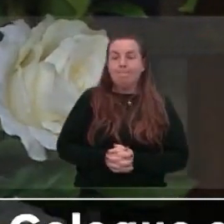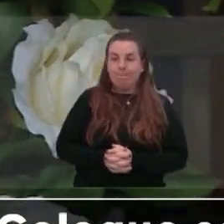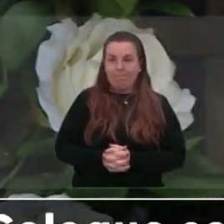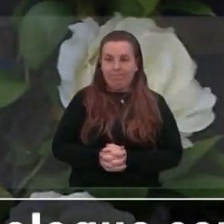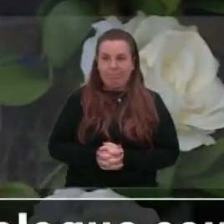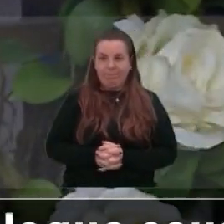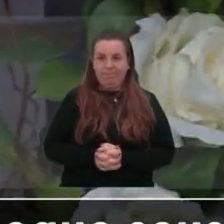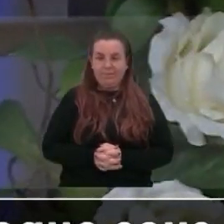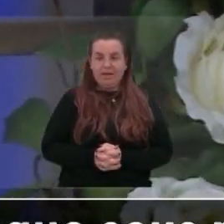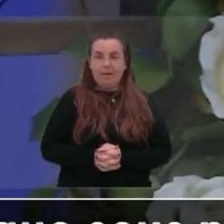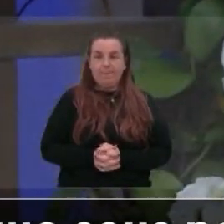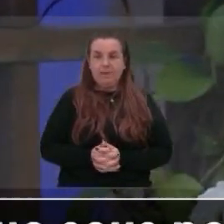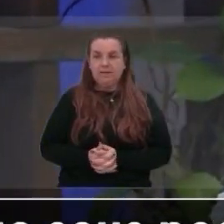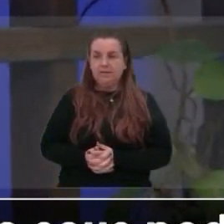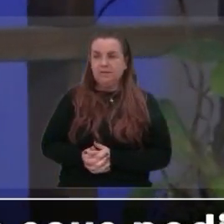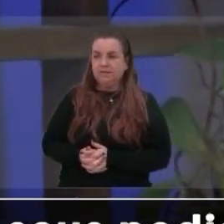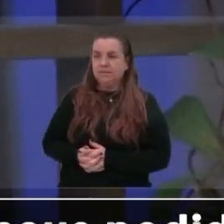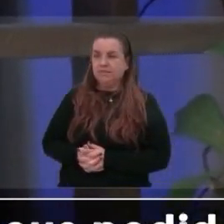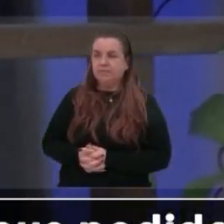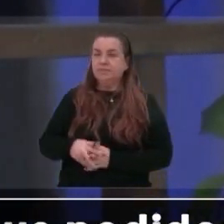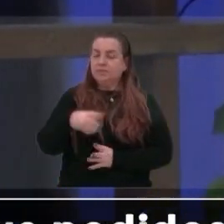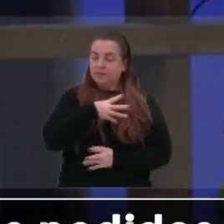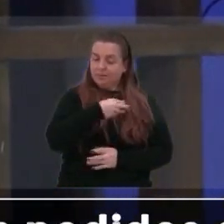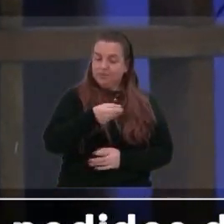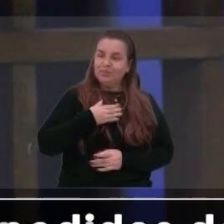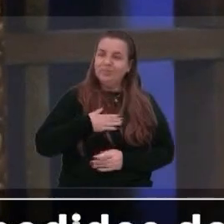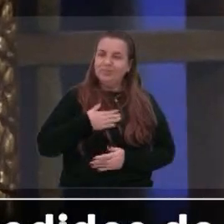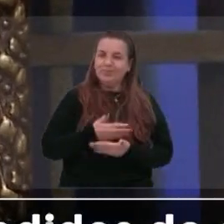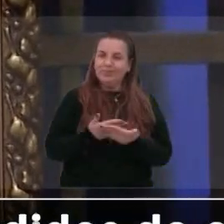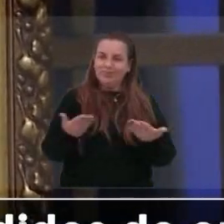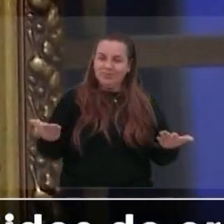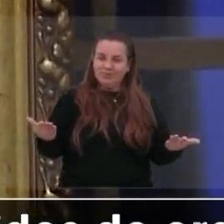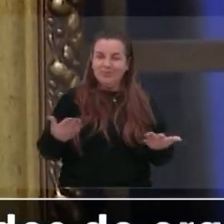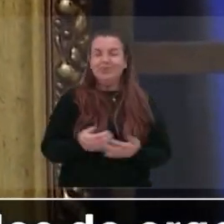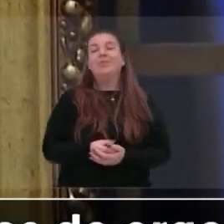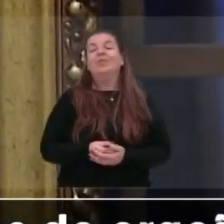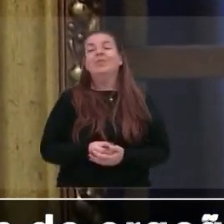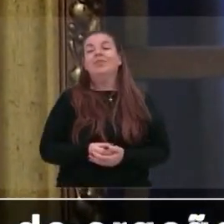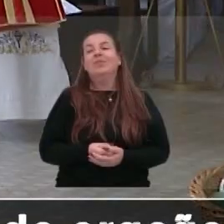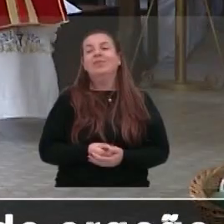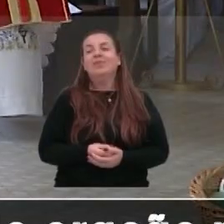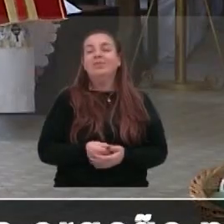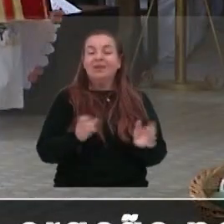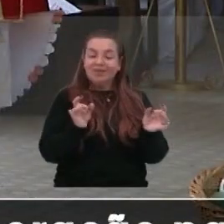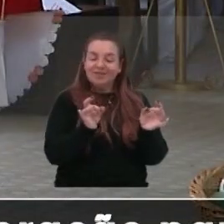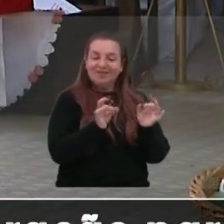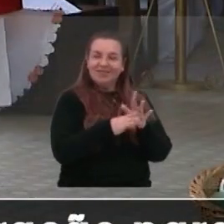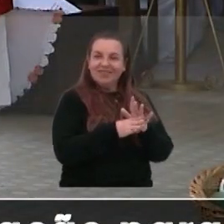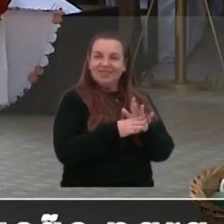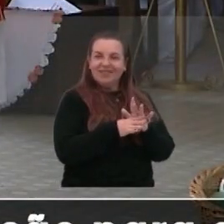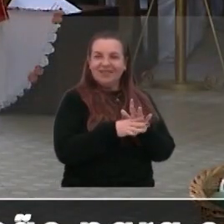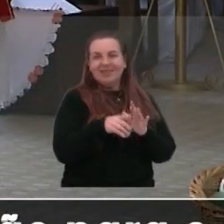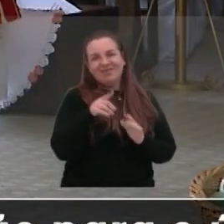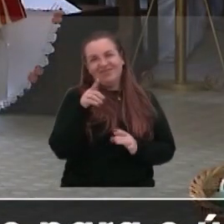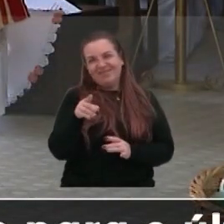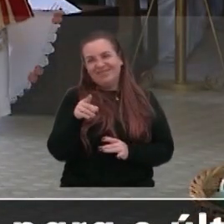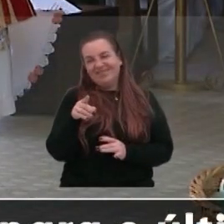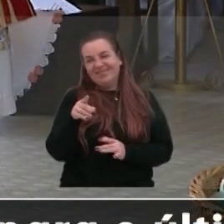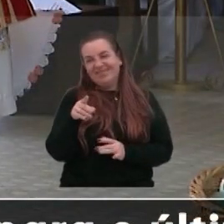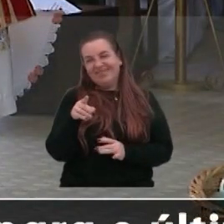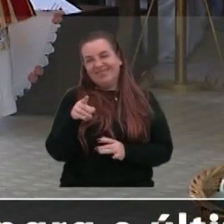Mãe, trago aqui os meus pedidos, me proteja, eu vos suplico.